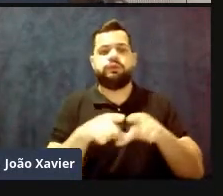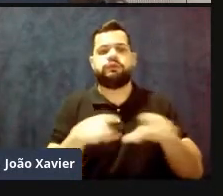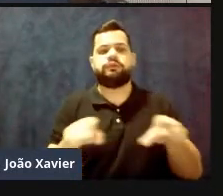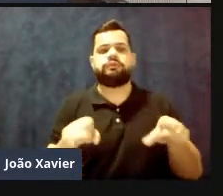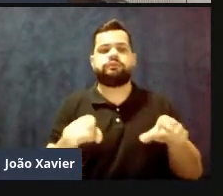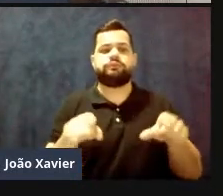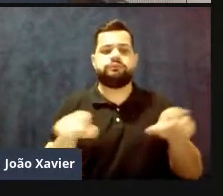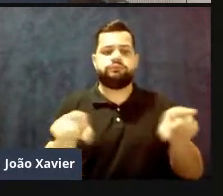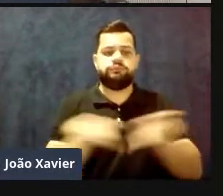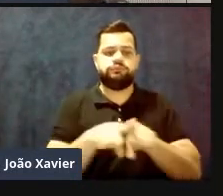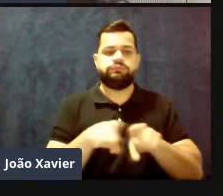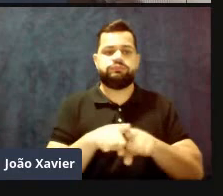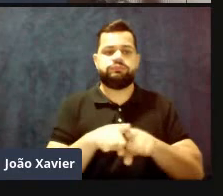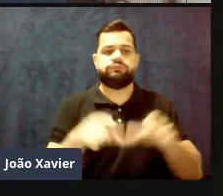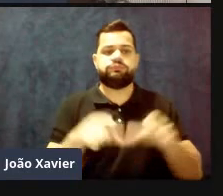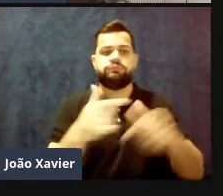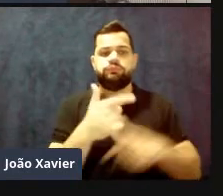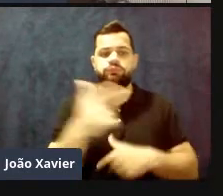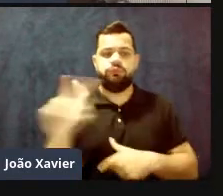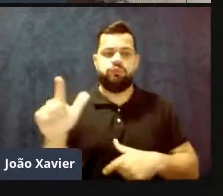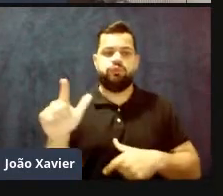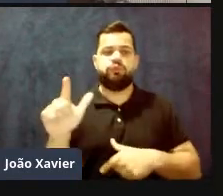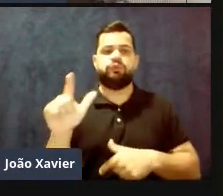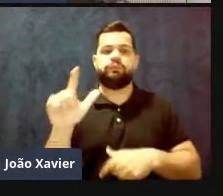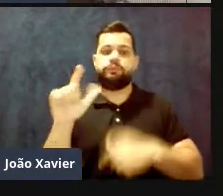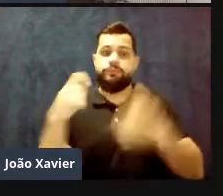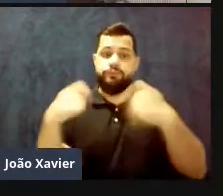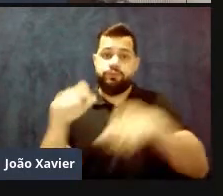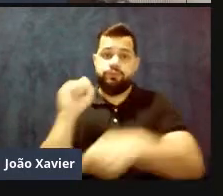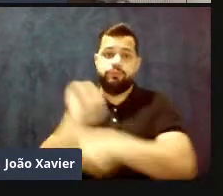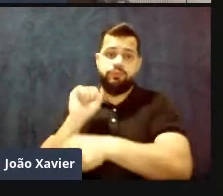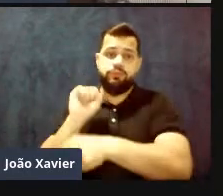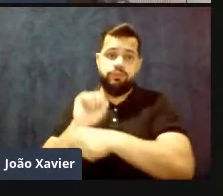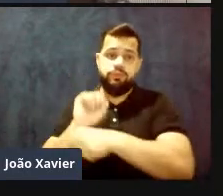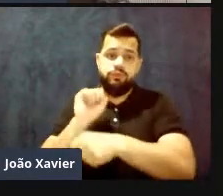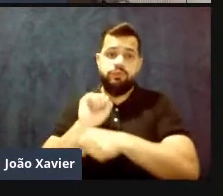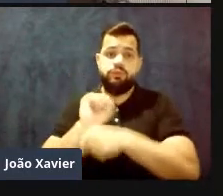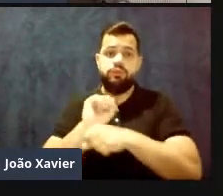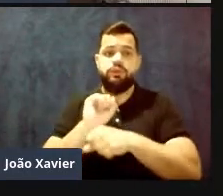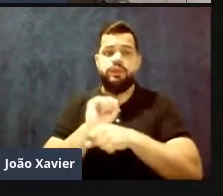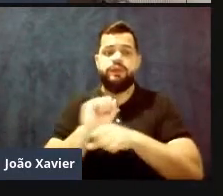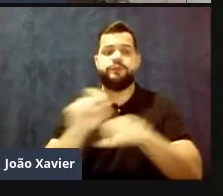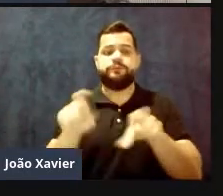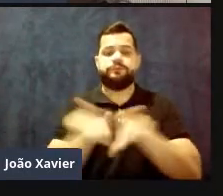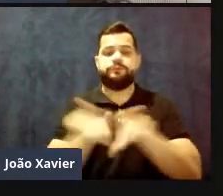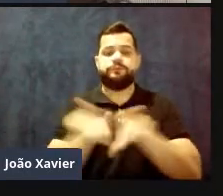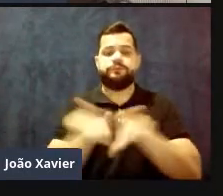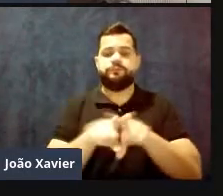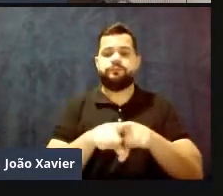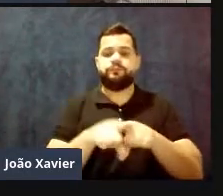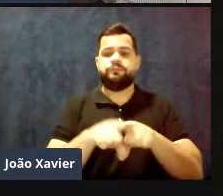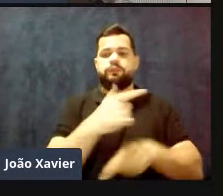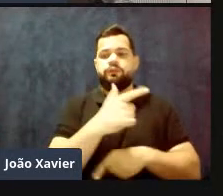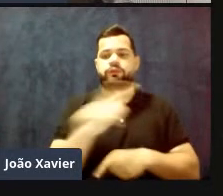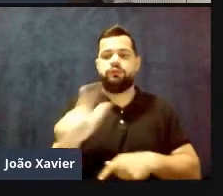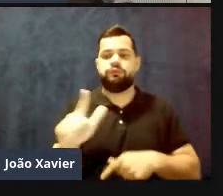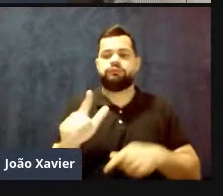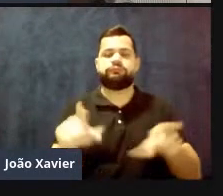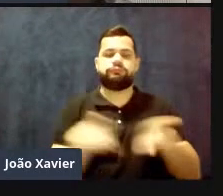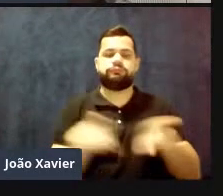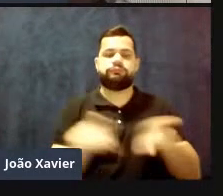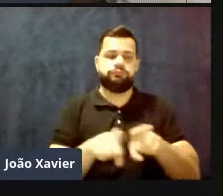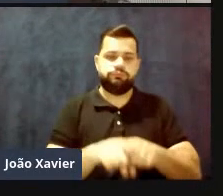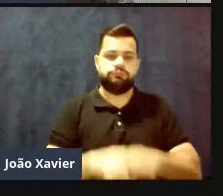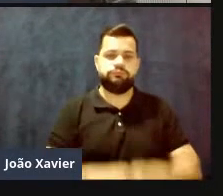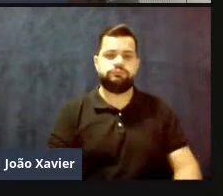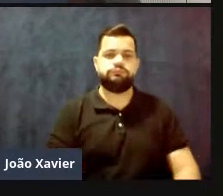suprimidas ou retardadas, porque em algum momento específico, na fase aguda da pandemia, os olhos se viraram para o SARS-CoV-2. Né?